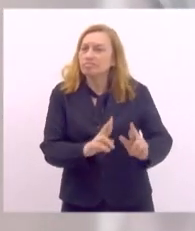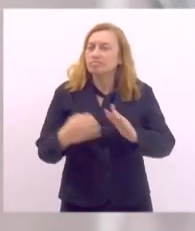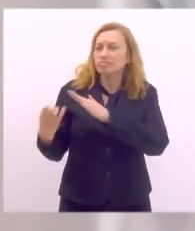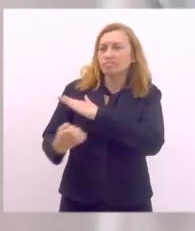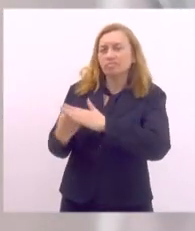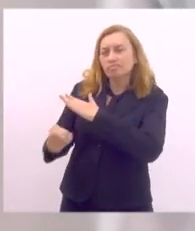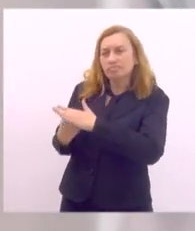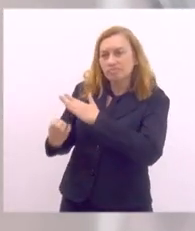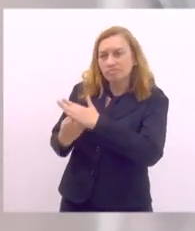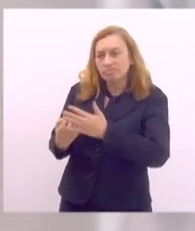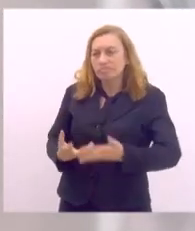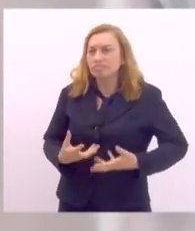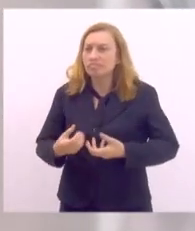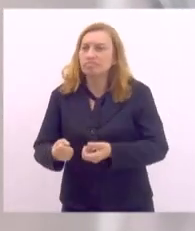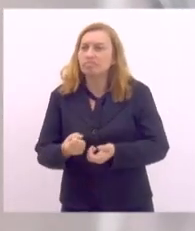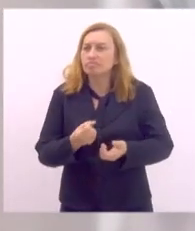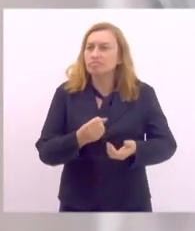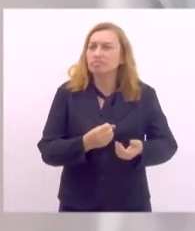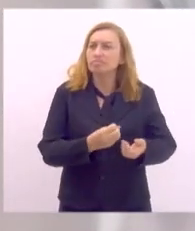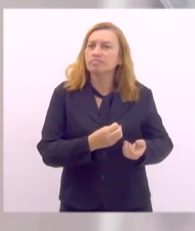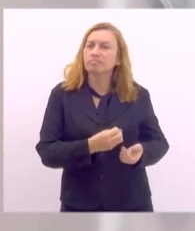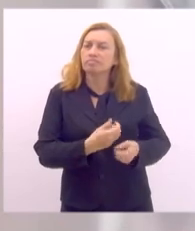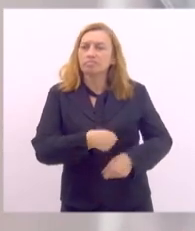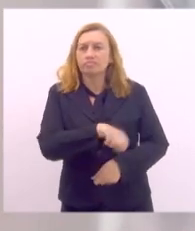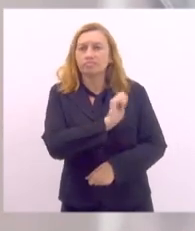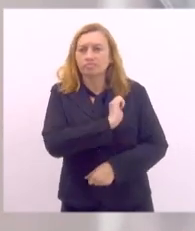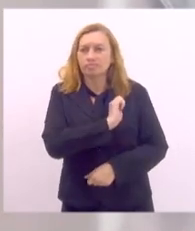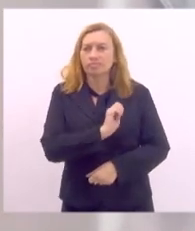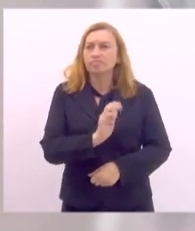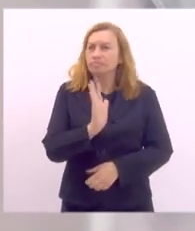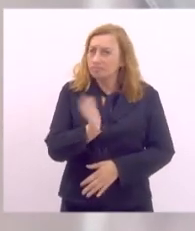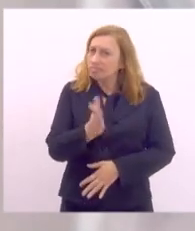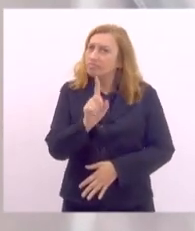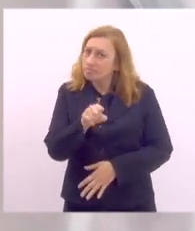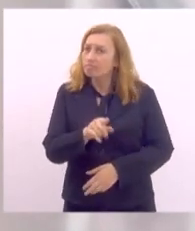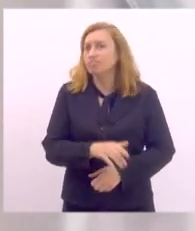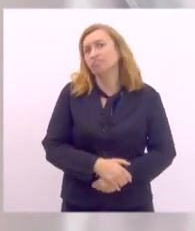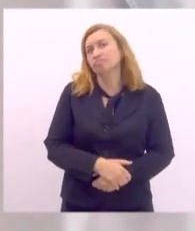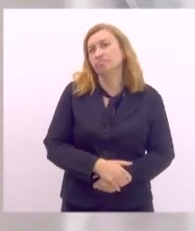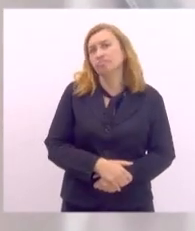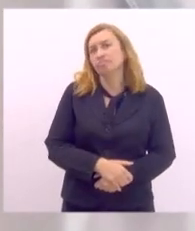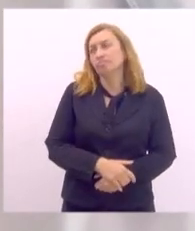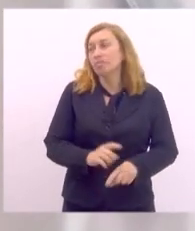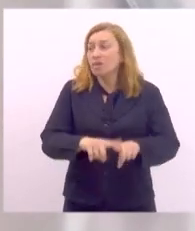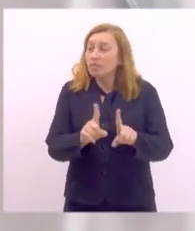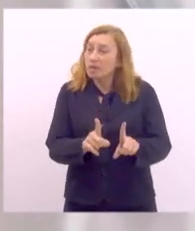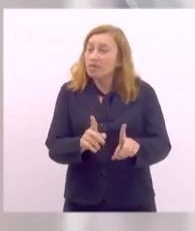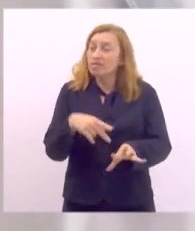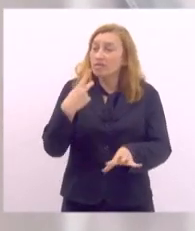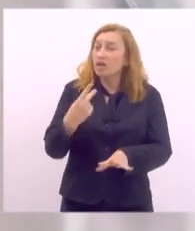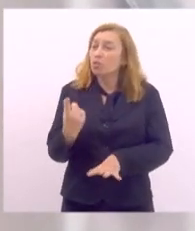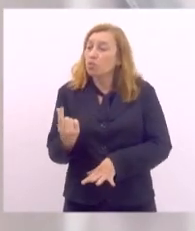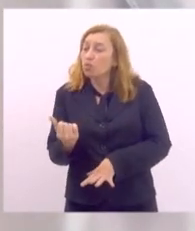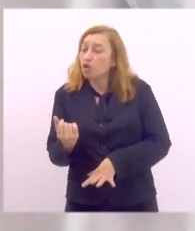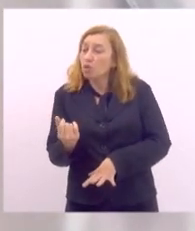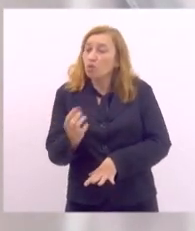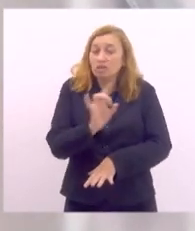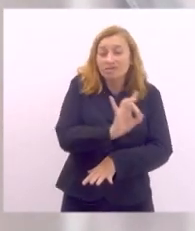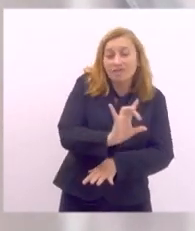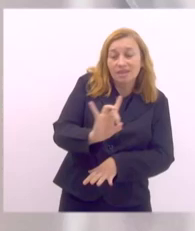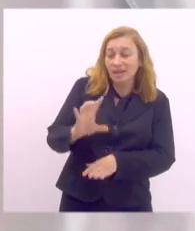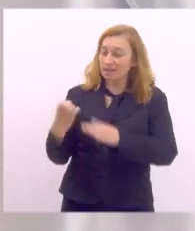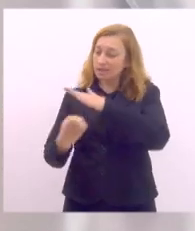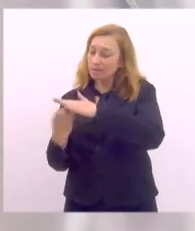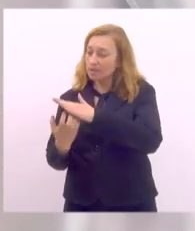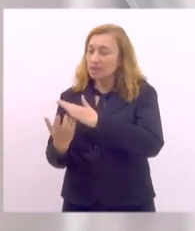com a fruição do incentivo fiscal. Já é assim. Mas aí fala, o valor de cada empresa deixou